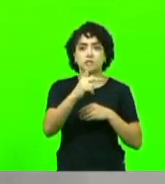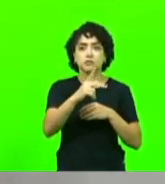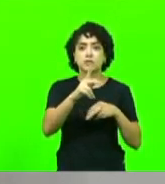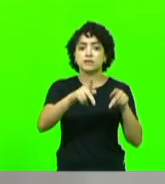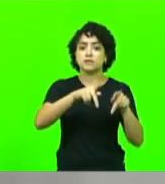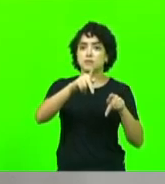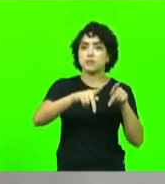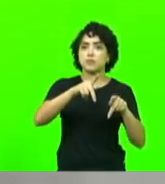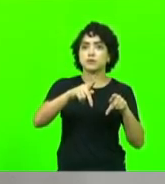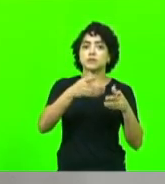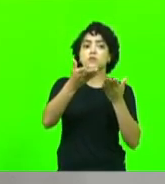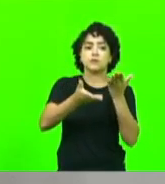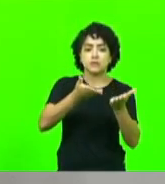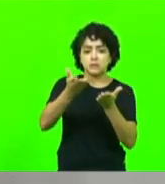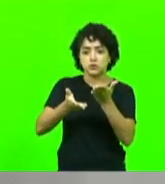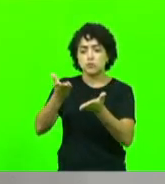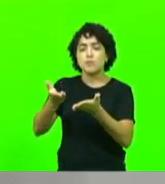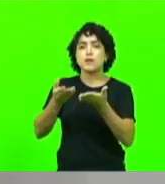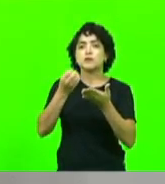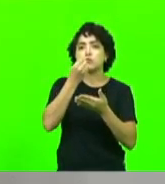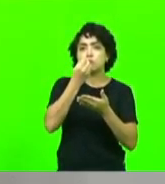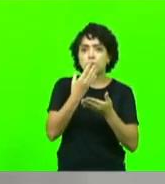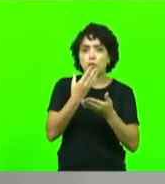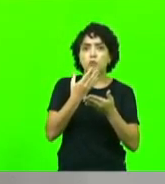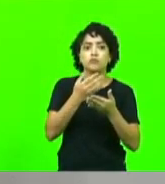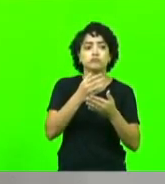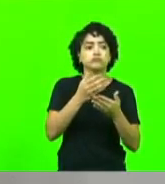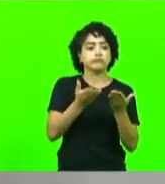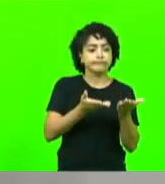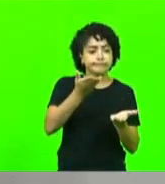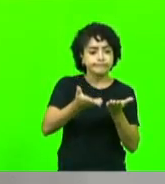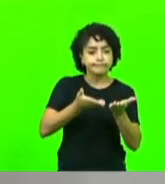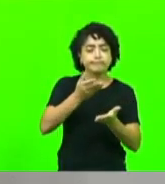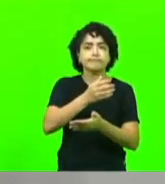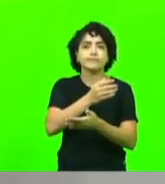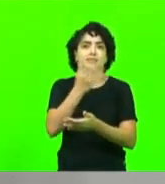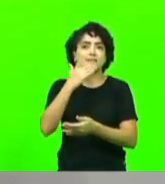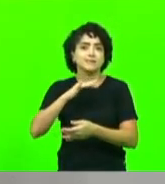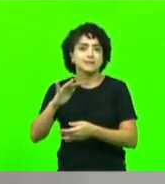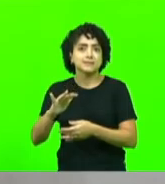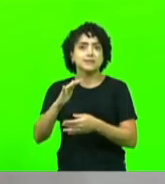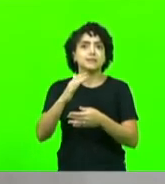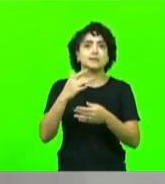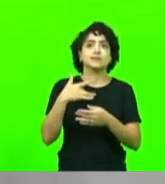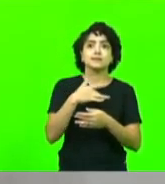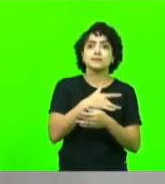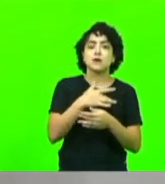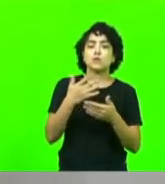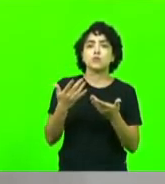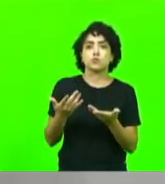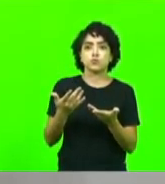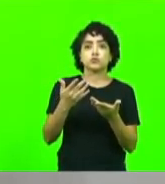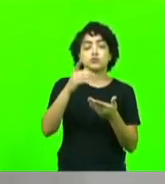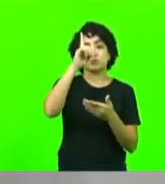É o bom atendimento para nossas crianças e nas unidades de saúde e também nos nossos